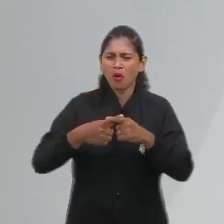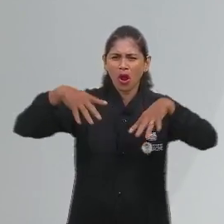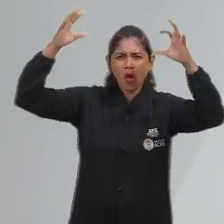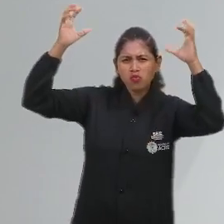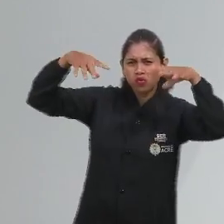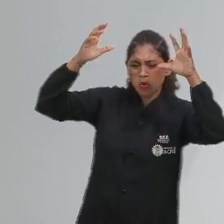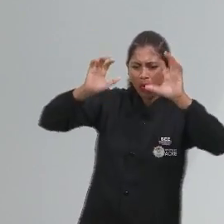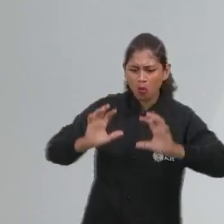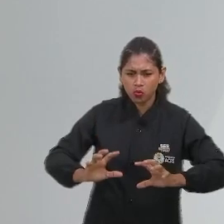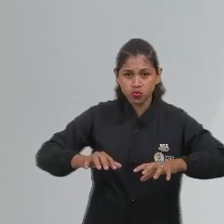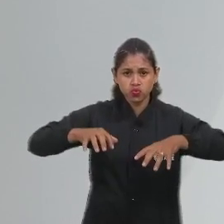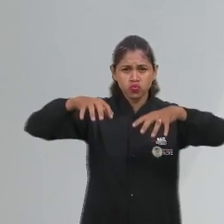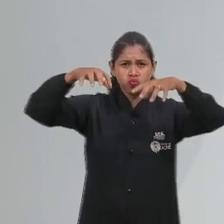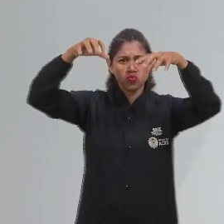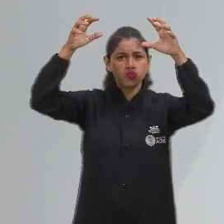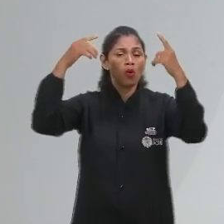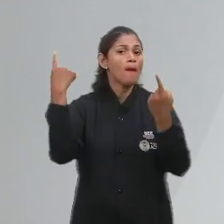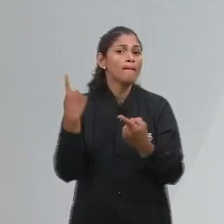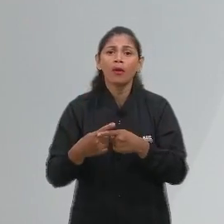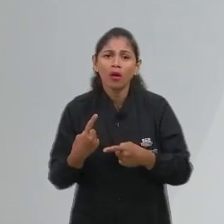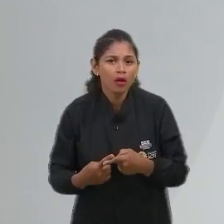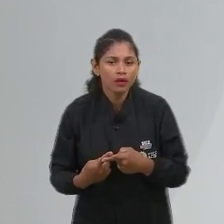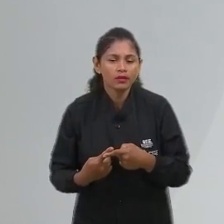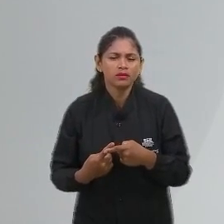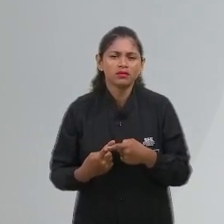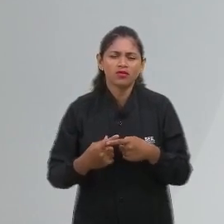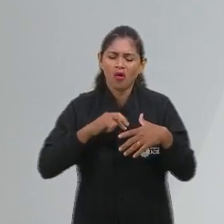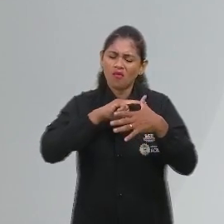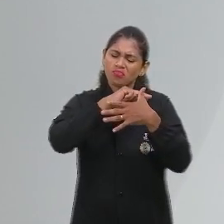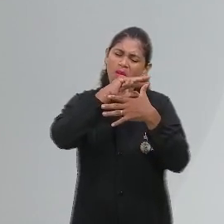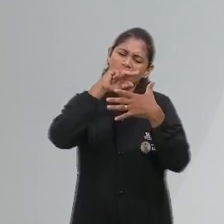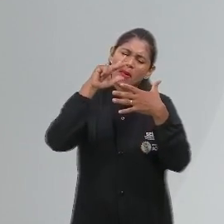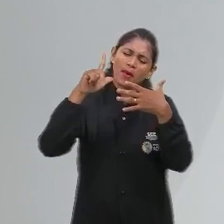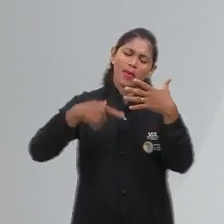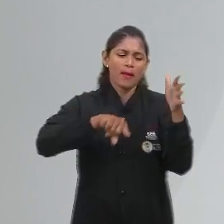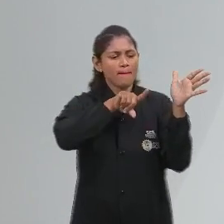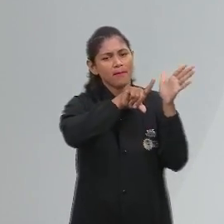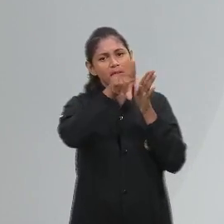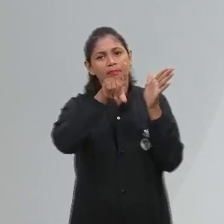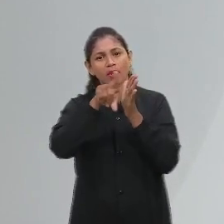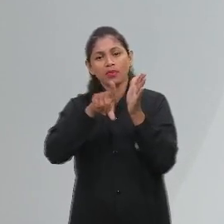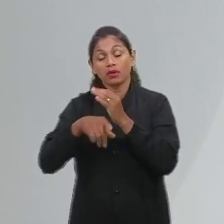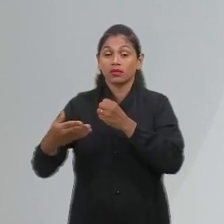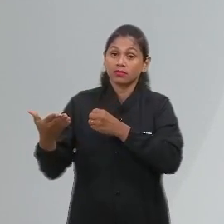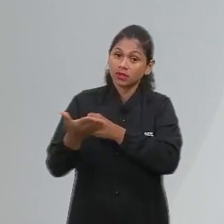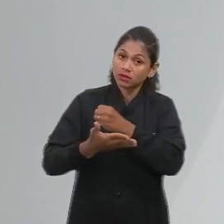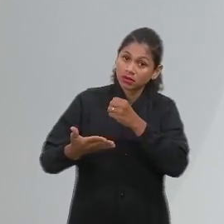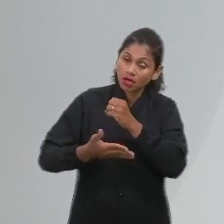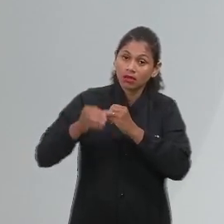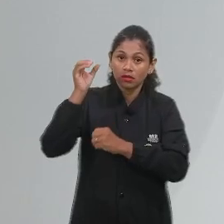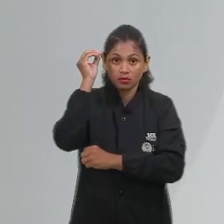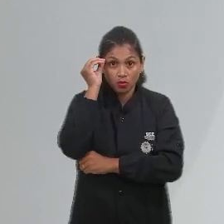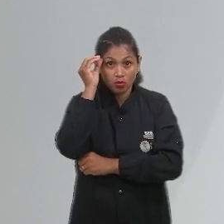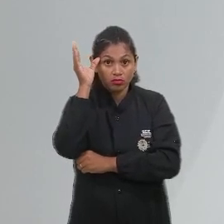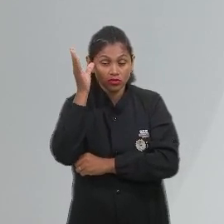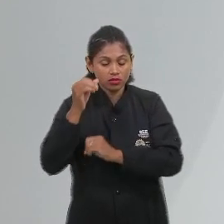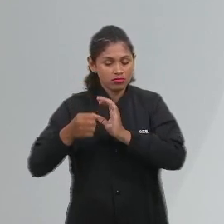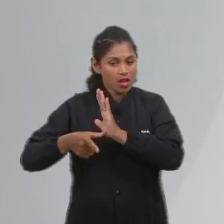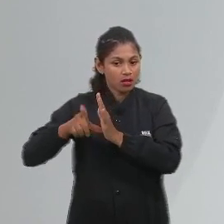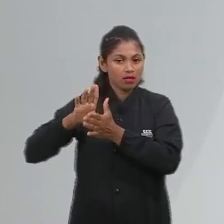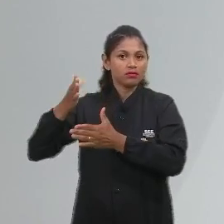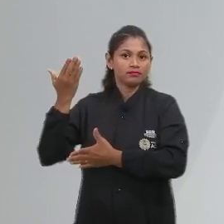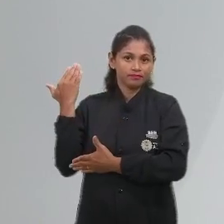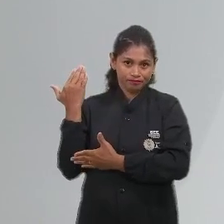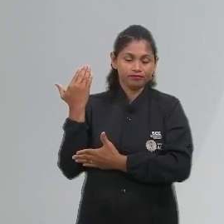são várias indagações. E, com base nos nossos conhecimentos prévios, nós temos a capacidade de